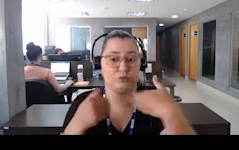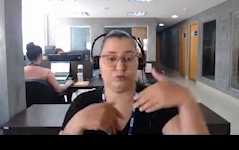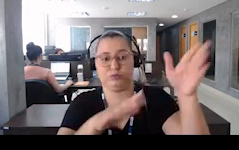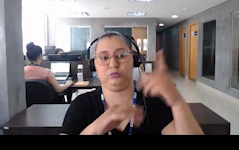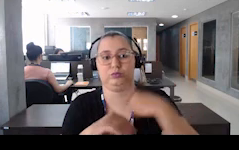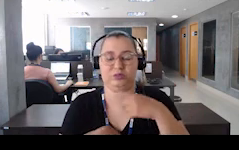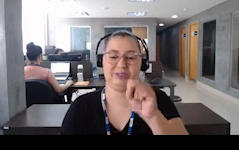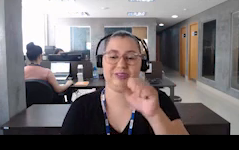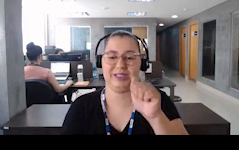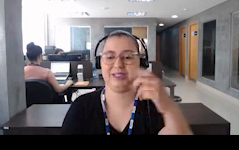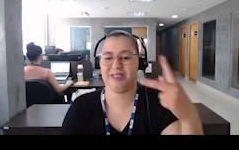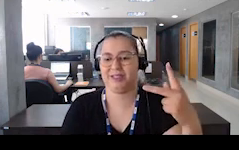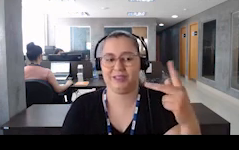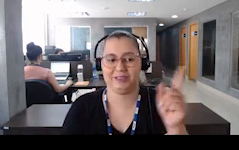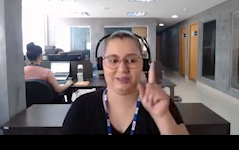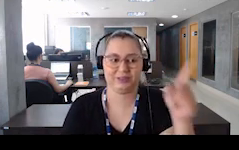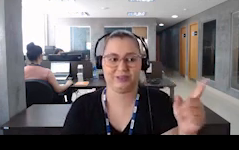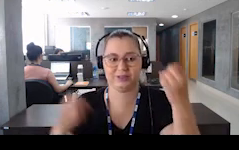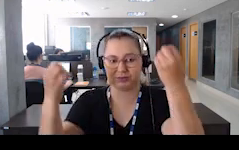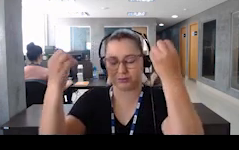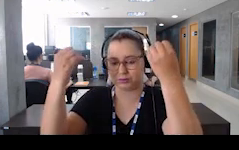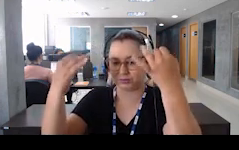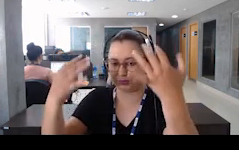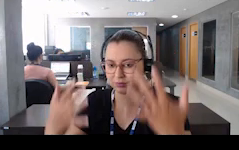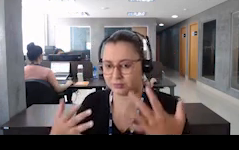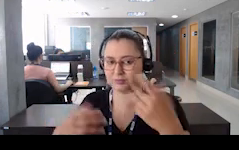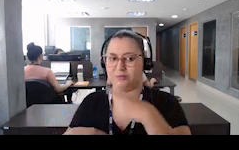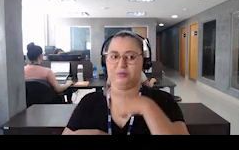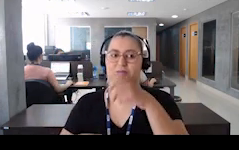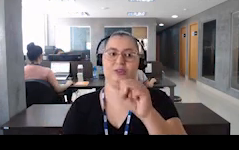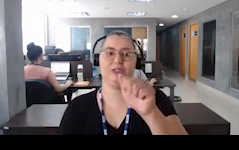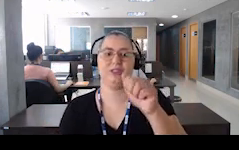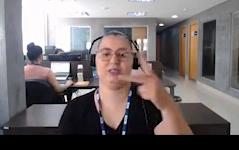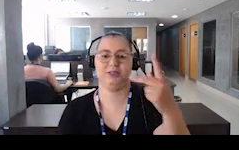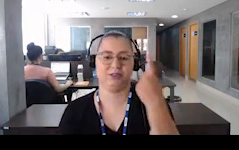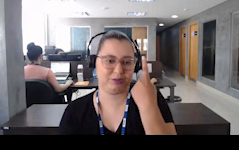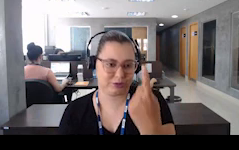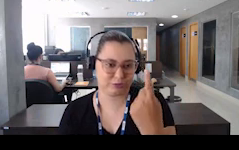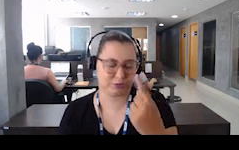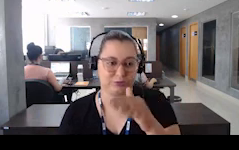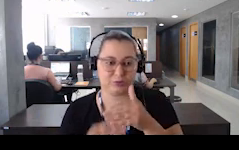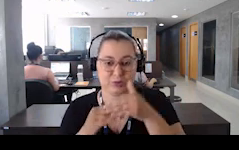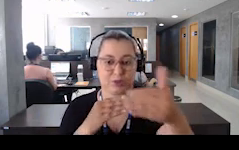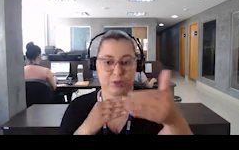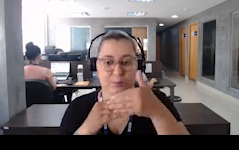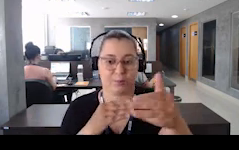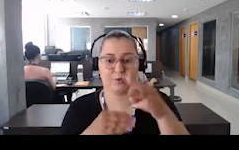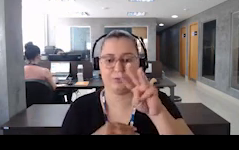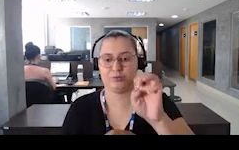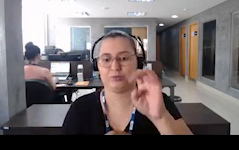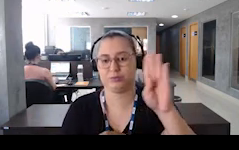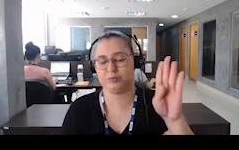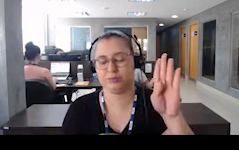para vocês era isso, né? Finalizar aqui, ó, a explicação da SAP 1, né? E aí, na próxima